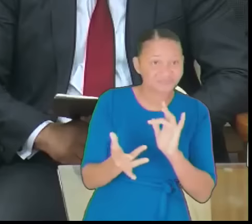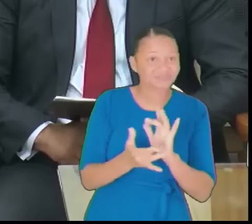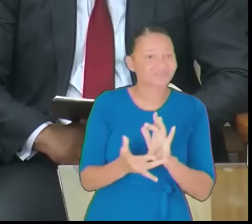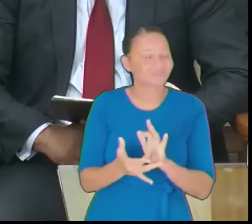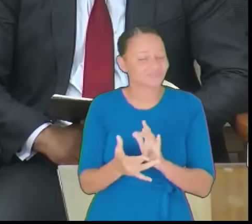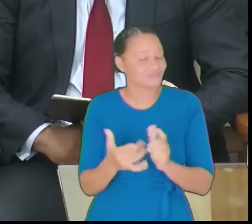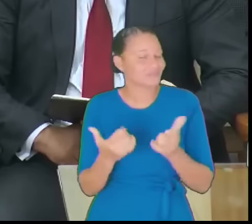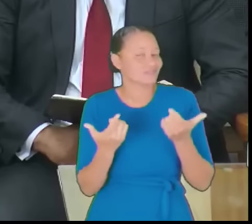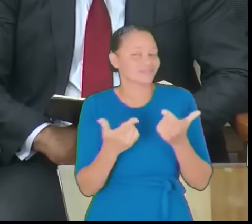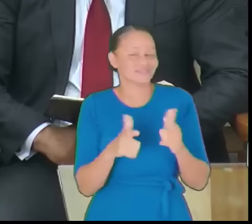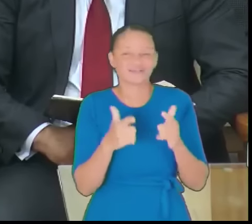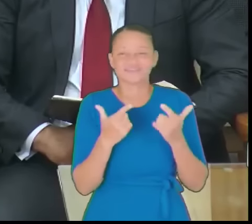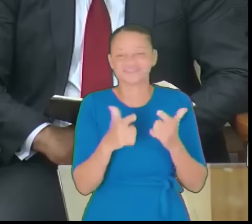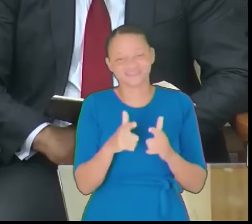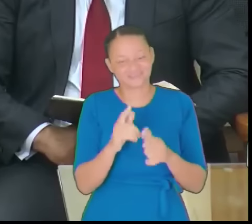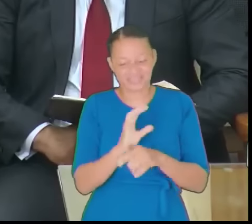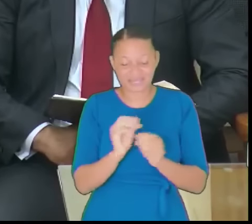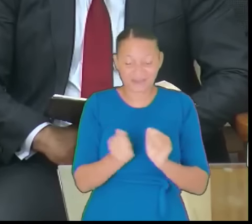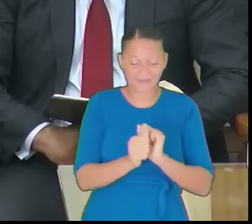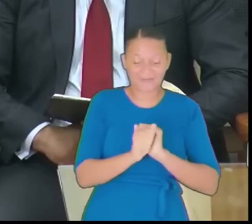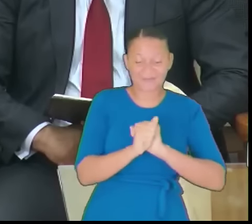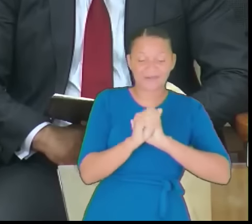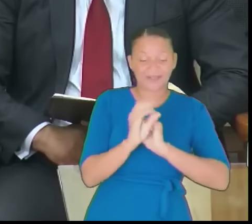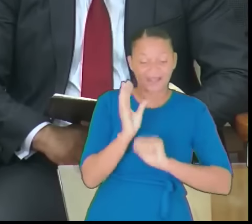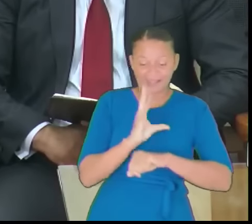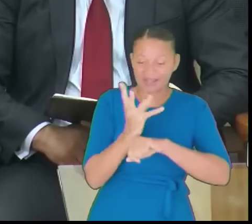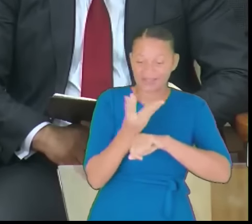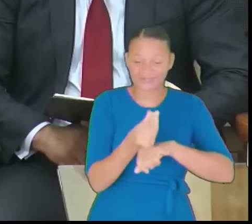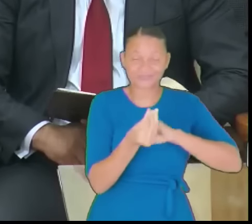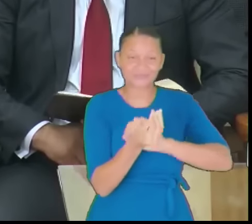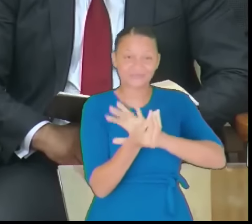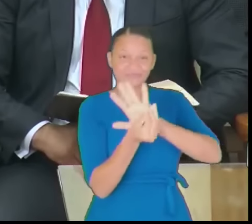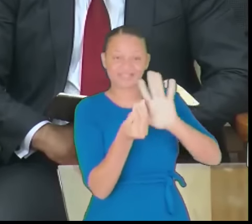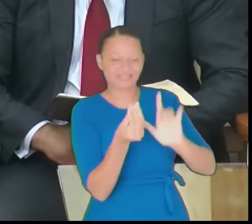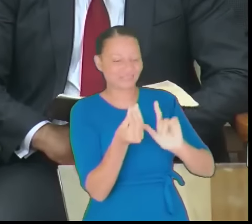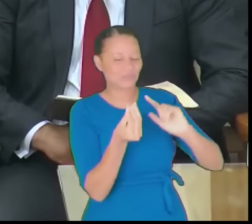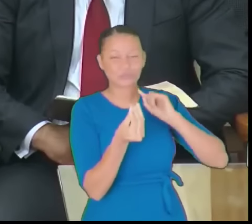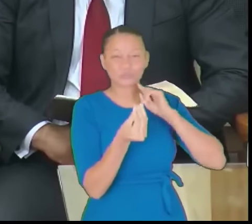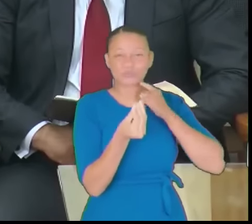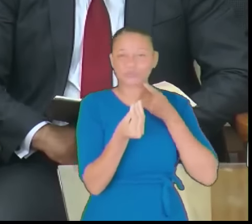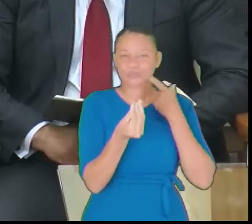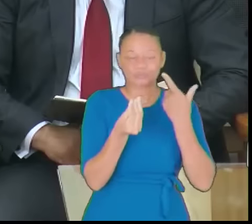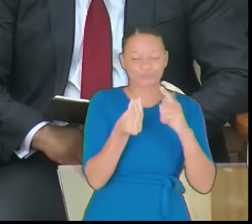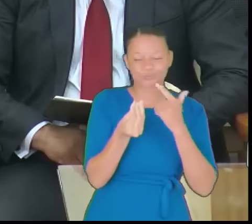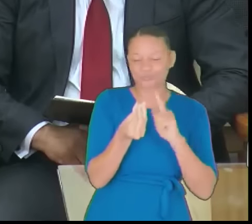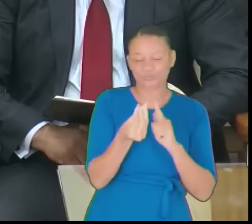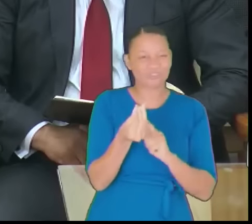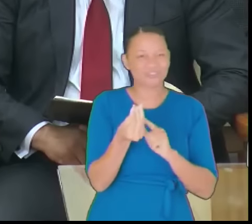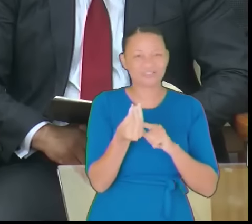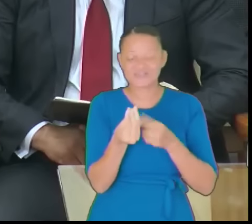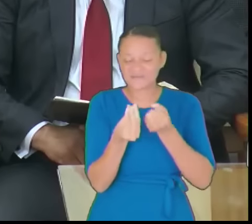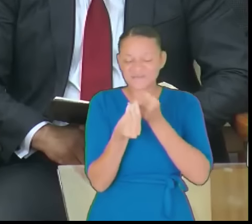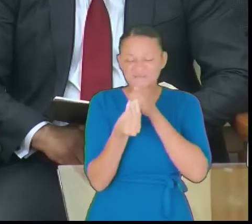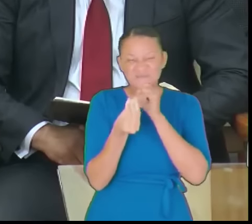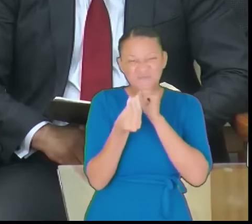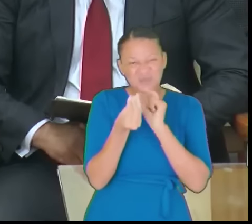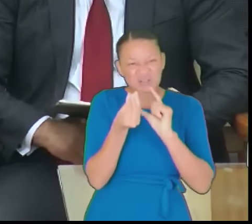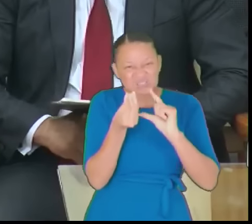nem tem, ela é gloriosa, ela não tem mácula. E ela não tem rugas.